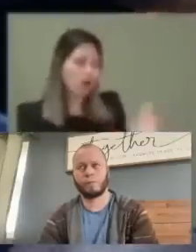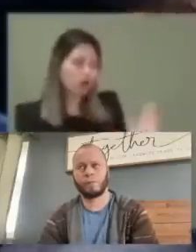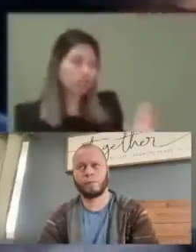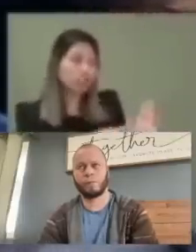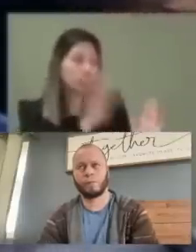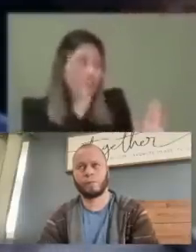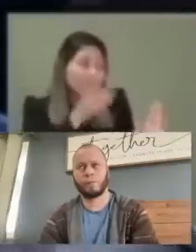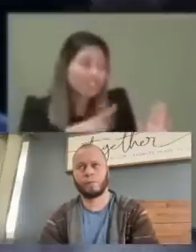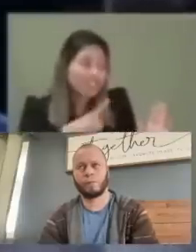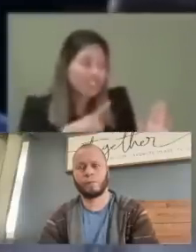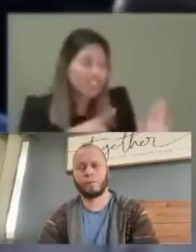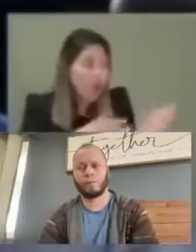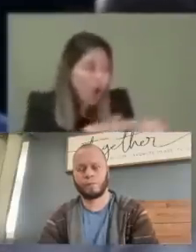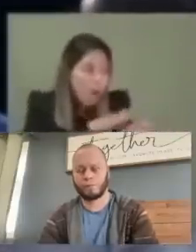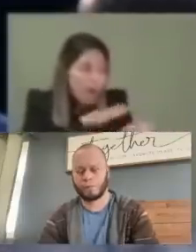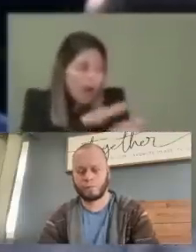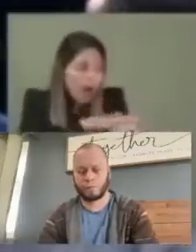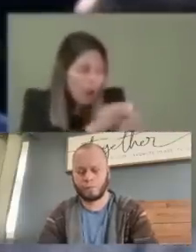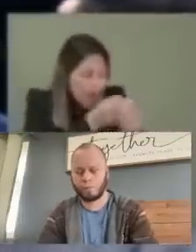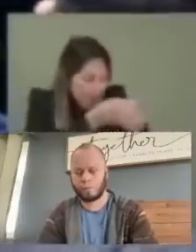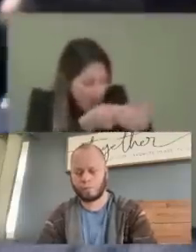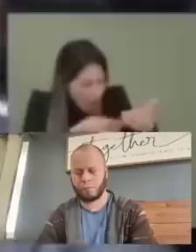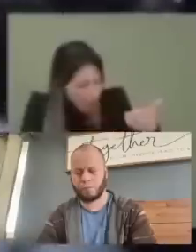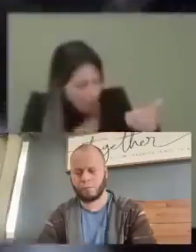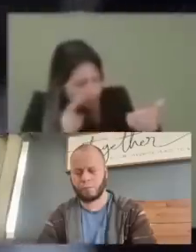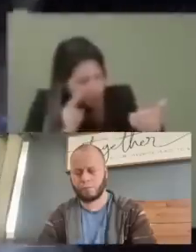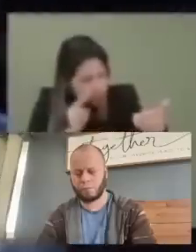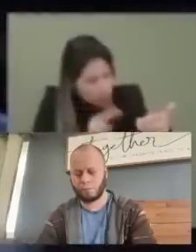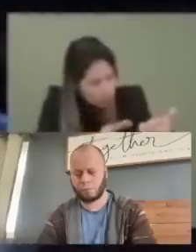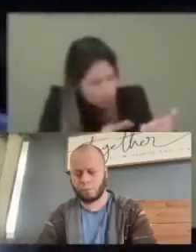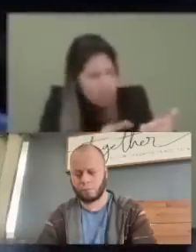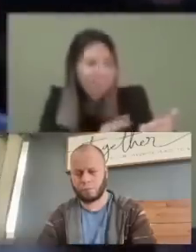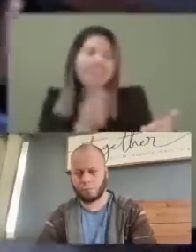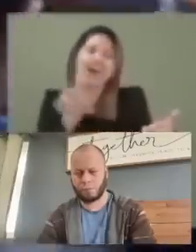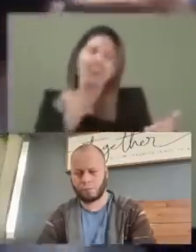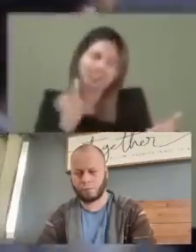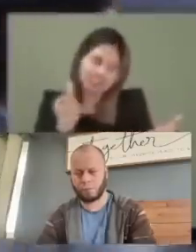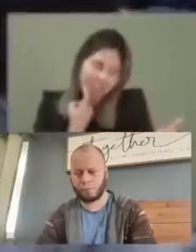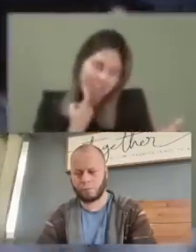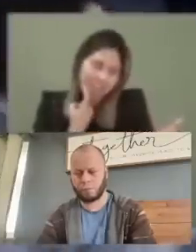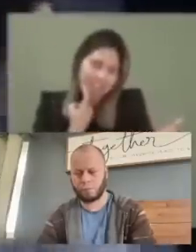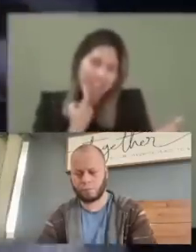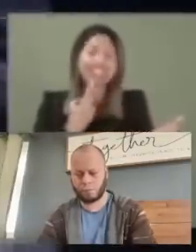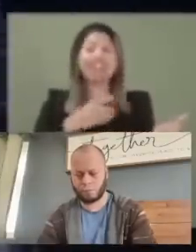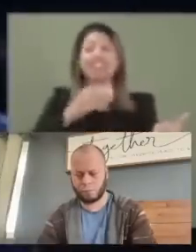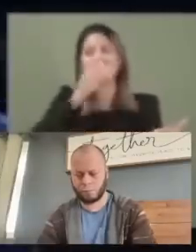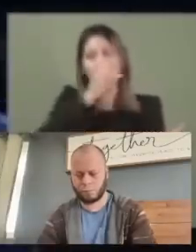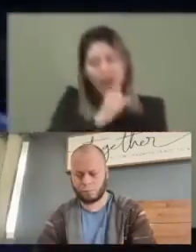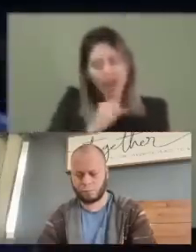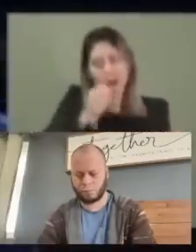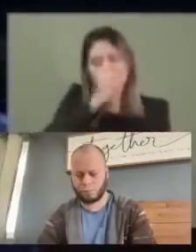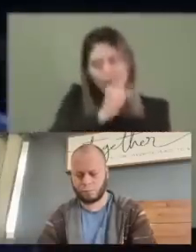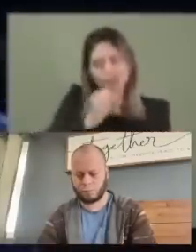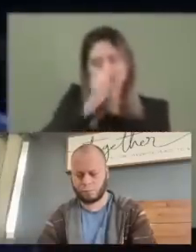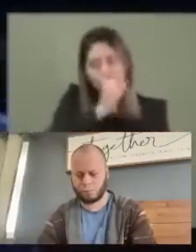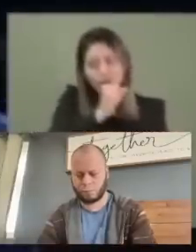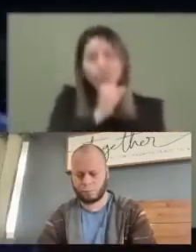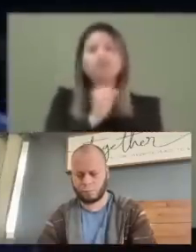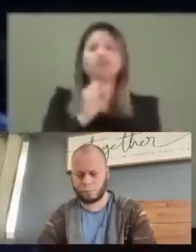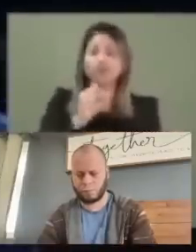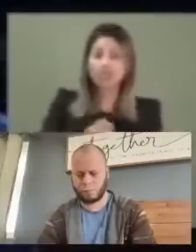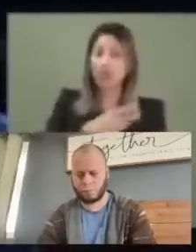uma cópia da minuta da intervenção Federal na sexta-feira Sábado é o próprio